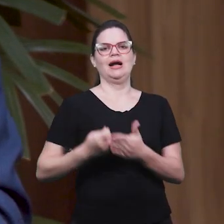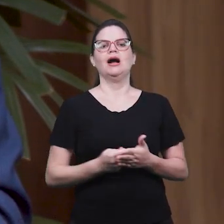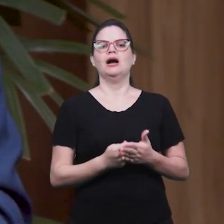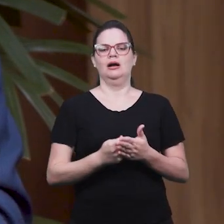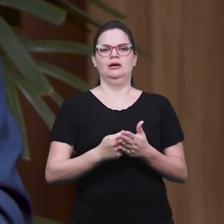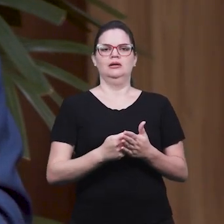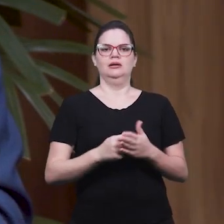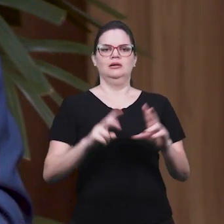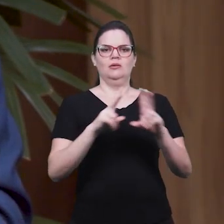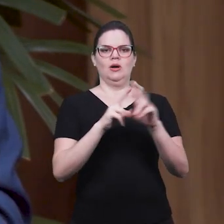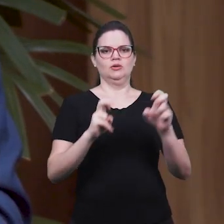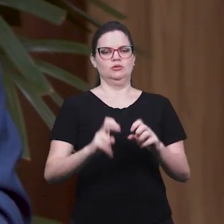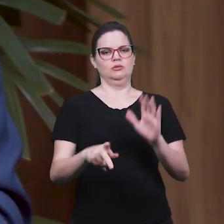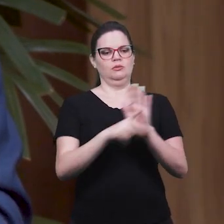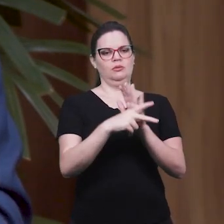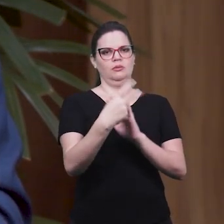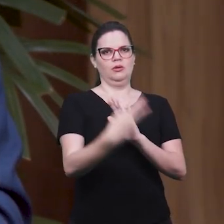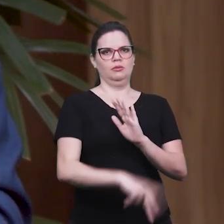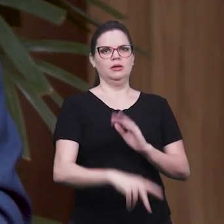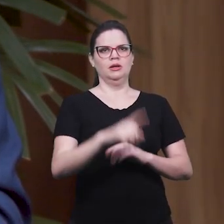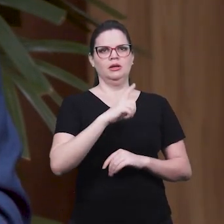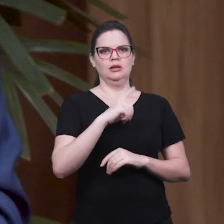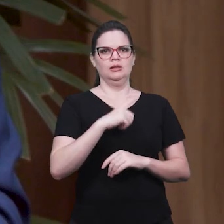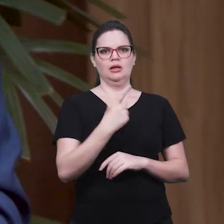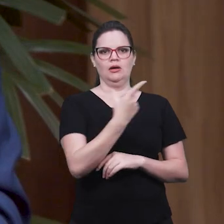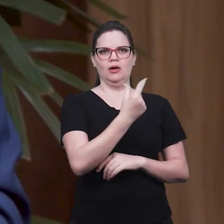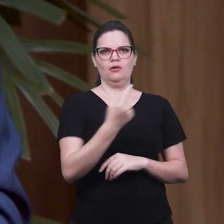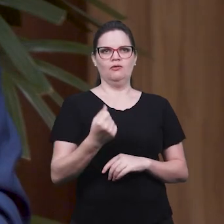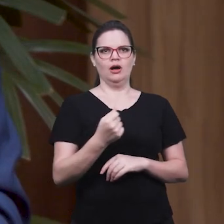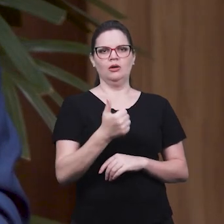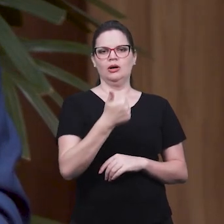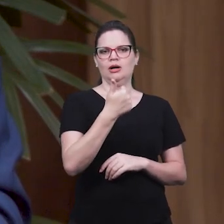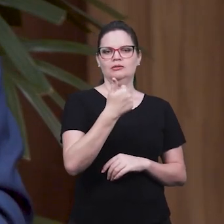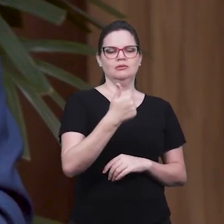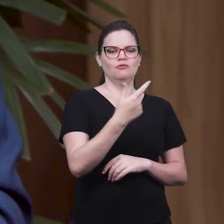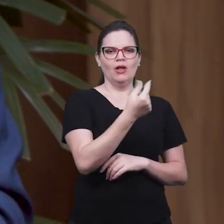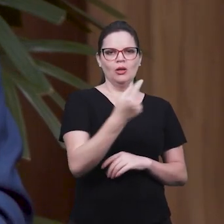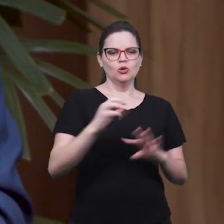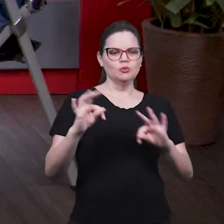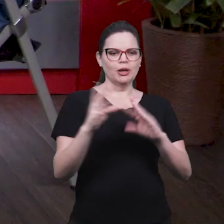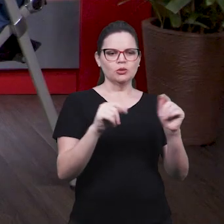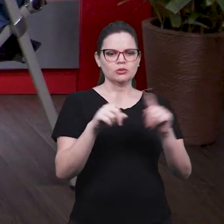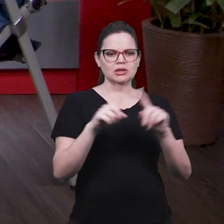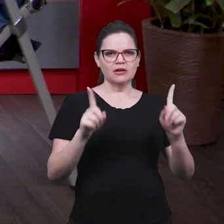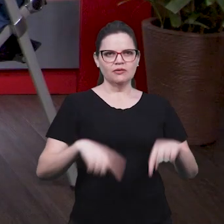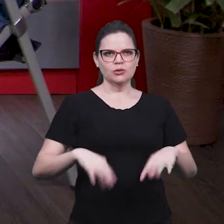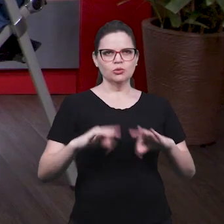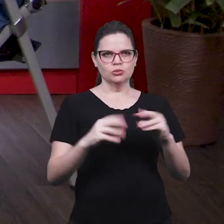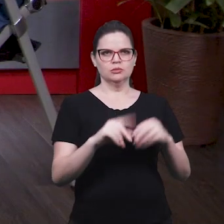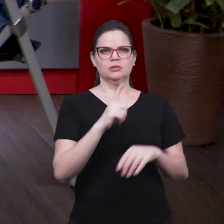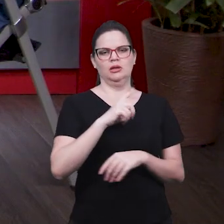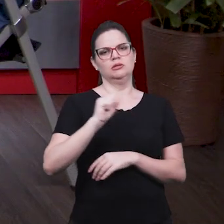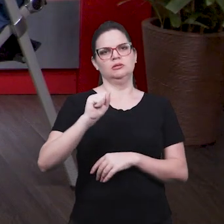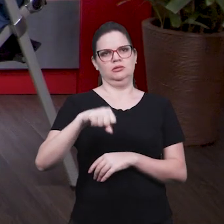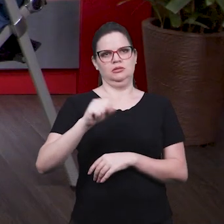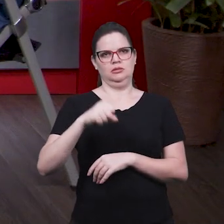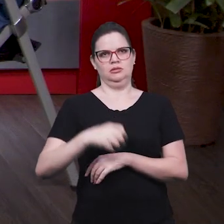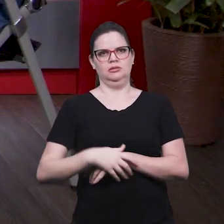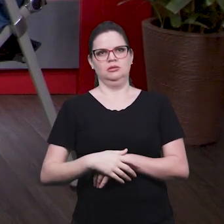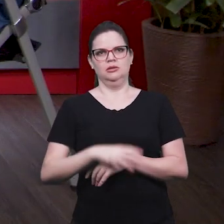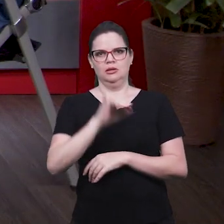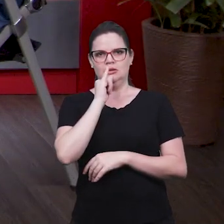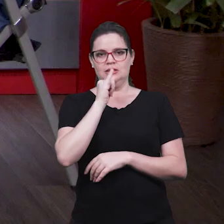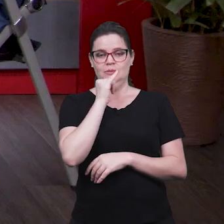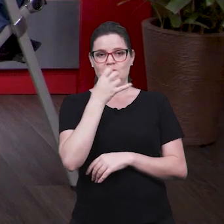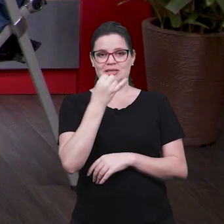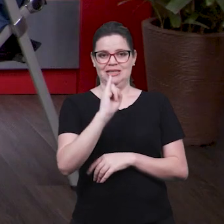Previdência Social? As alíquotas são progressivas? Há uma alíquota fixa para todos os servidores? Sim, existe uma alíquota fixa,